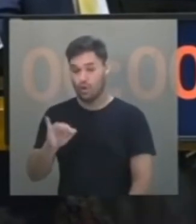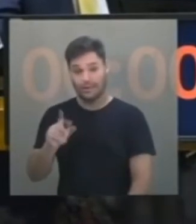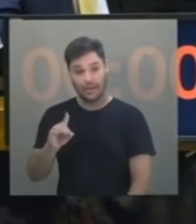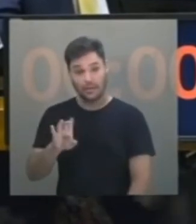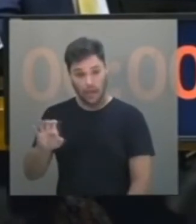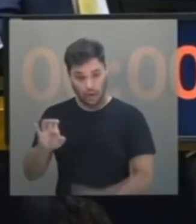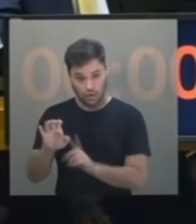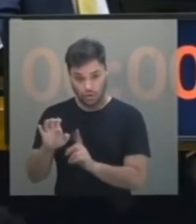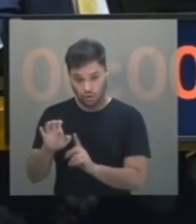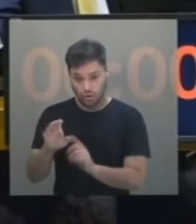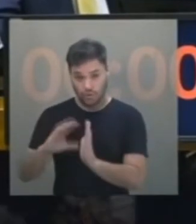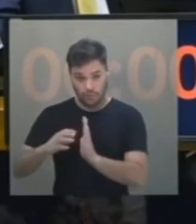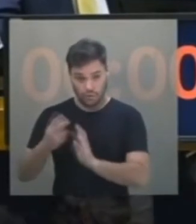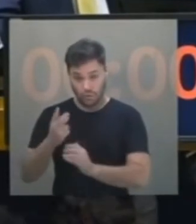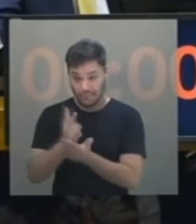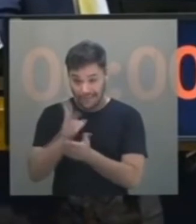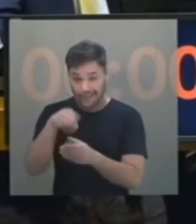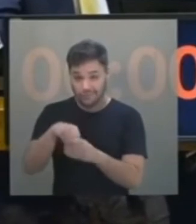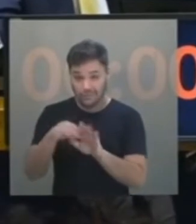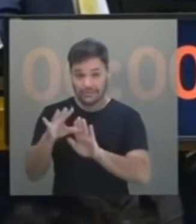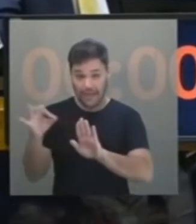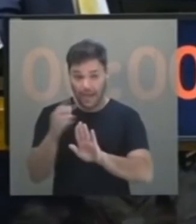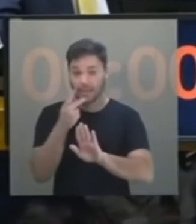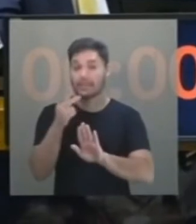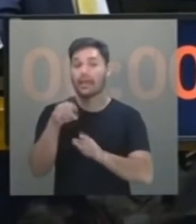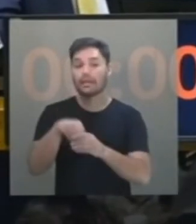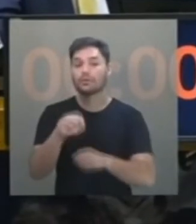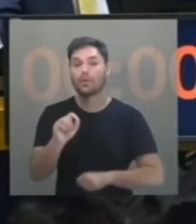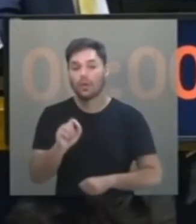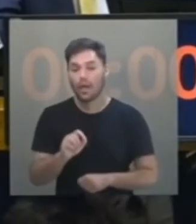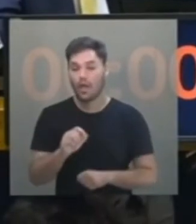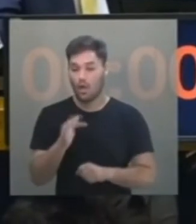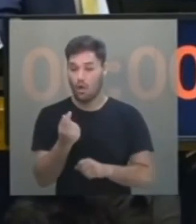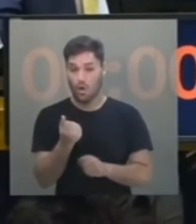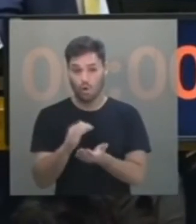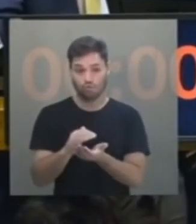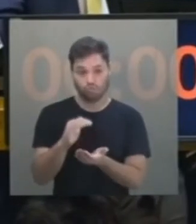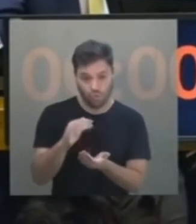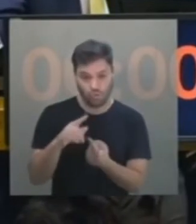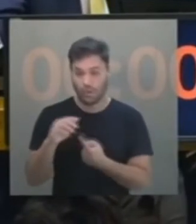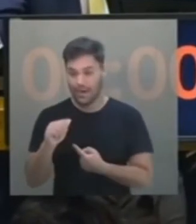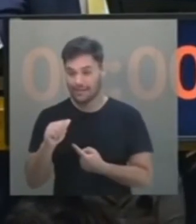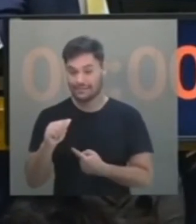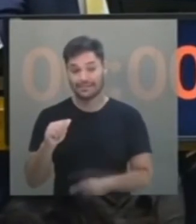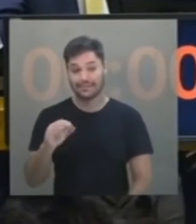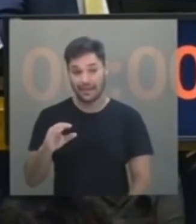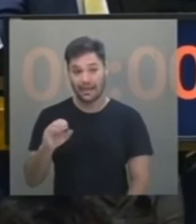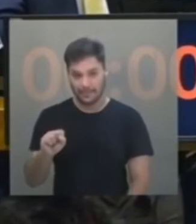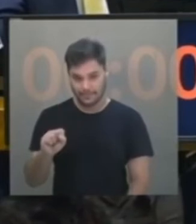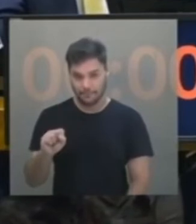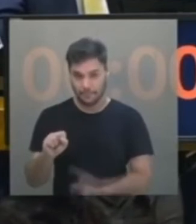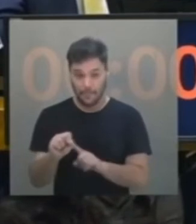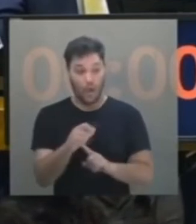últimas eleições em 2020 Dois Bilhões e 100 milhões de reais o Senador Carlos Portinho